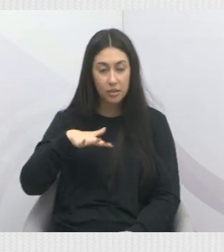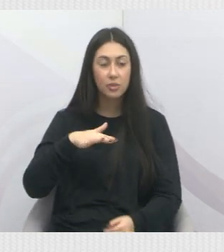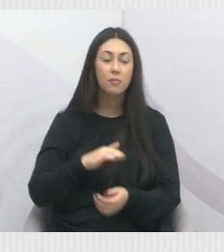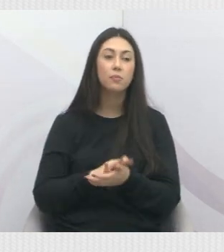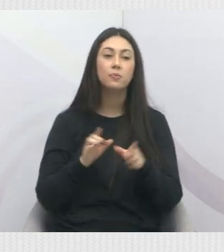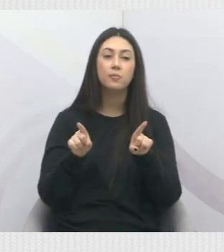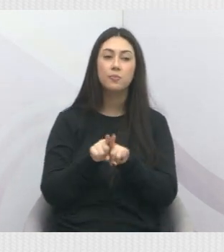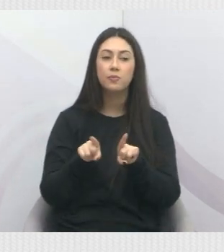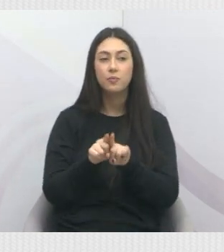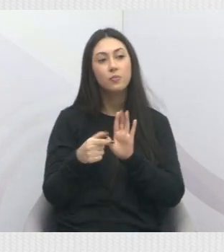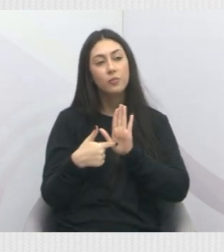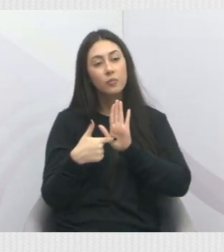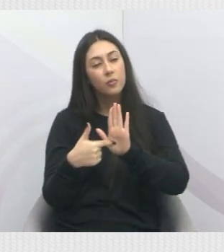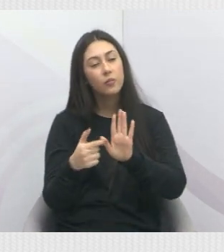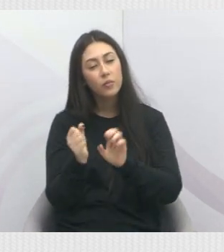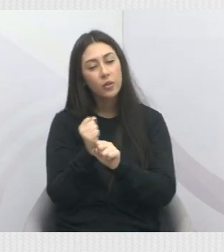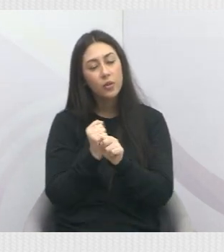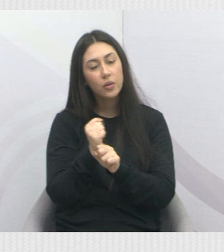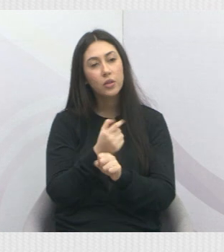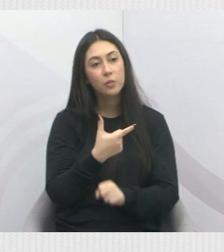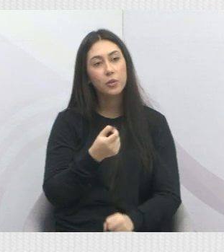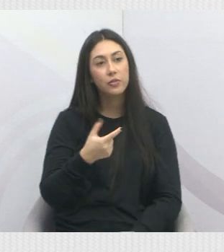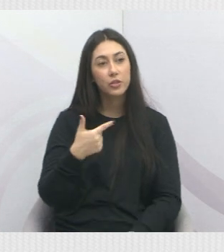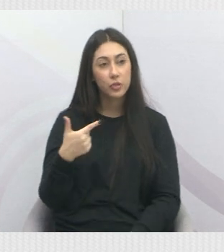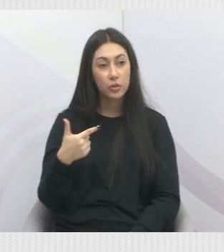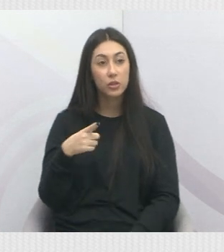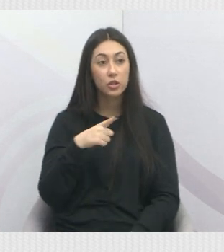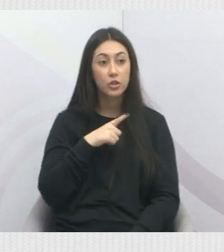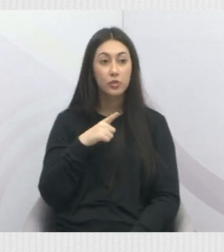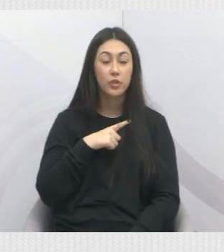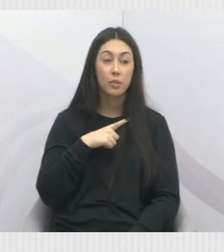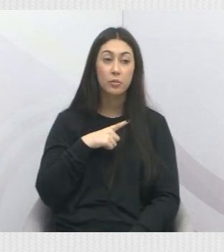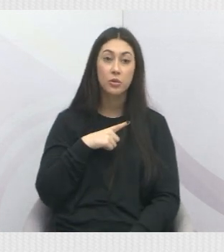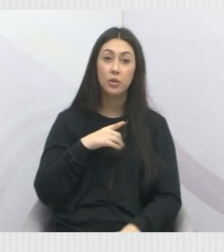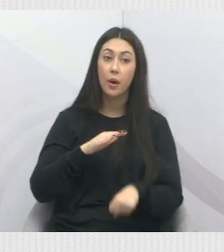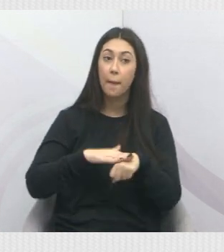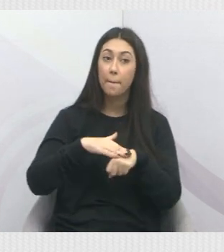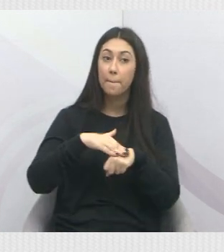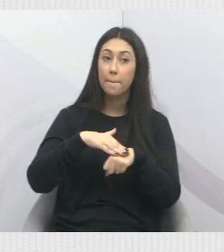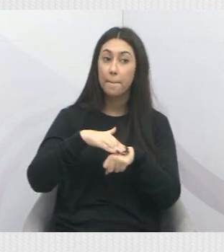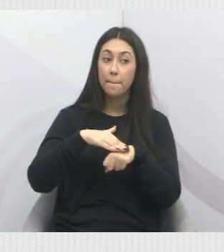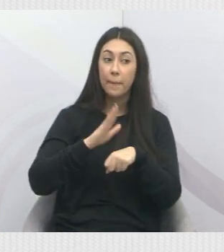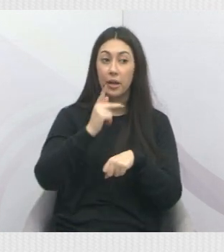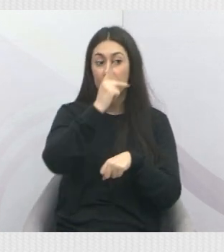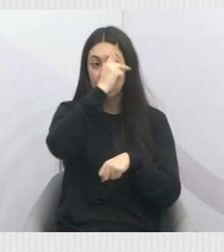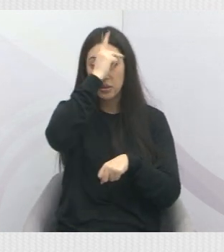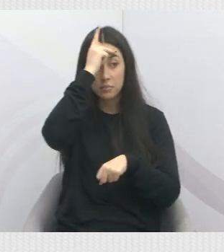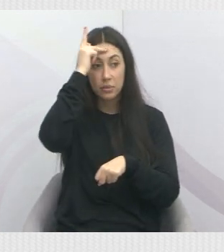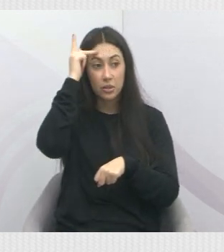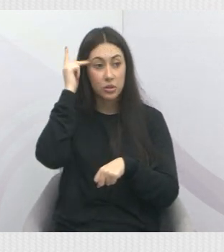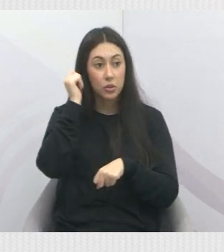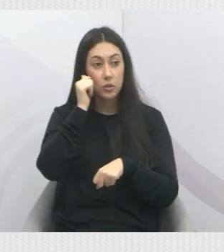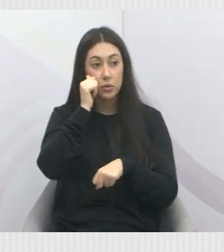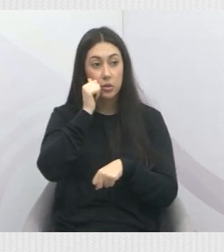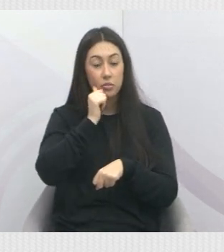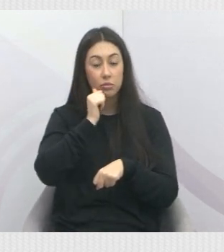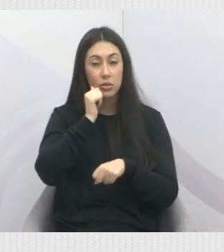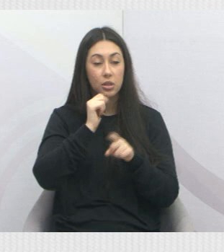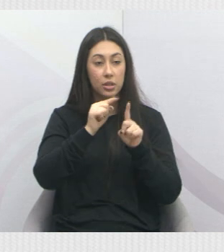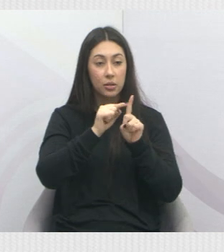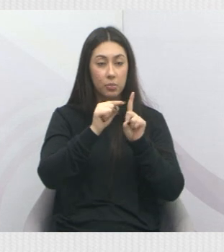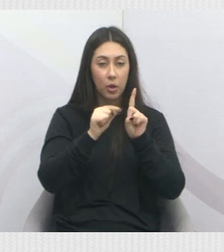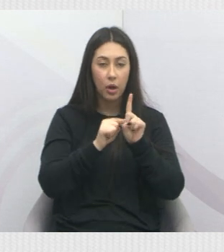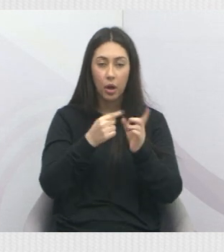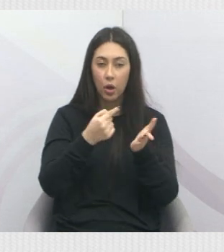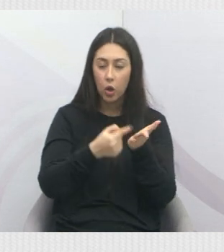Sinalizamos também que em 2022 tivemos o maior número de gestantes com 7 ou mais consultas de pré-natal.